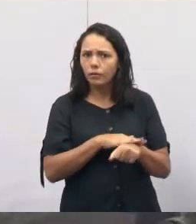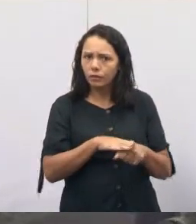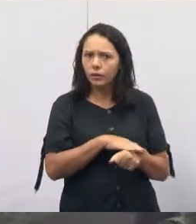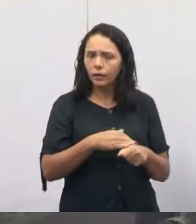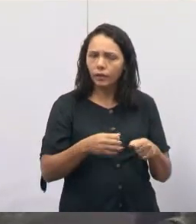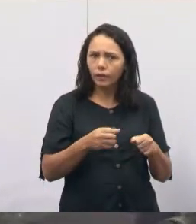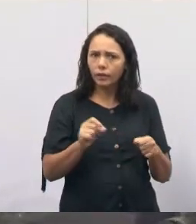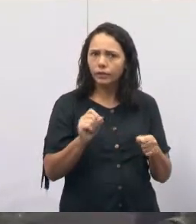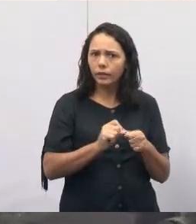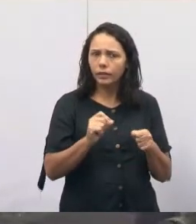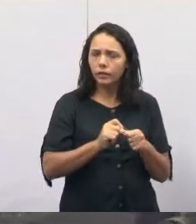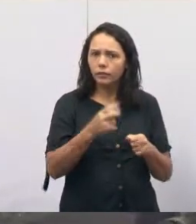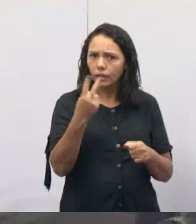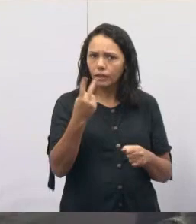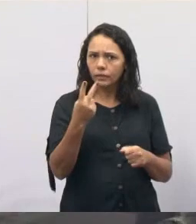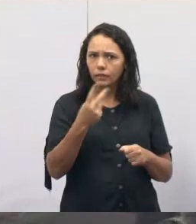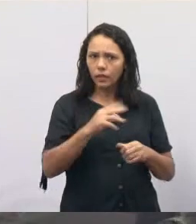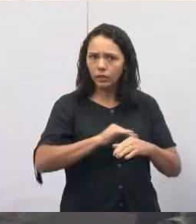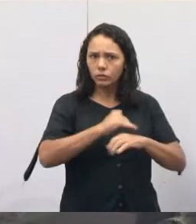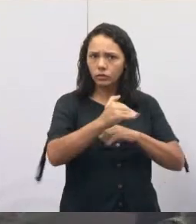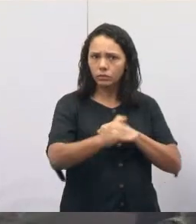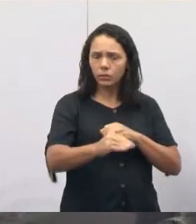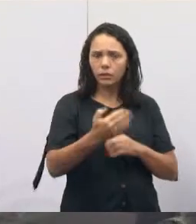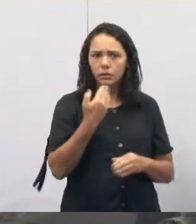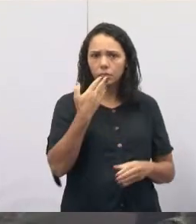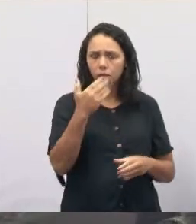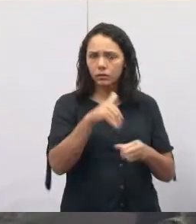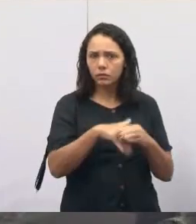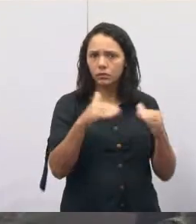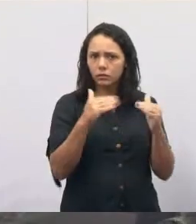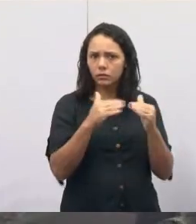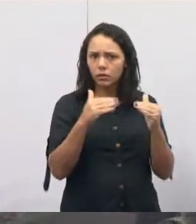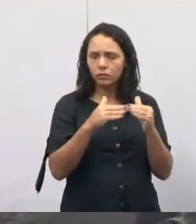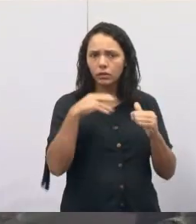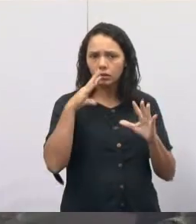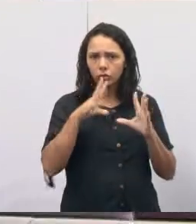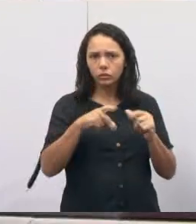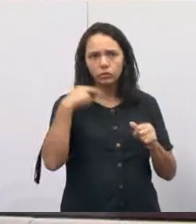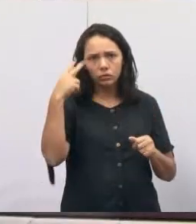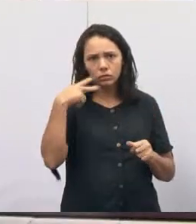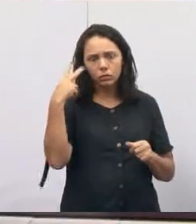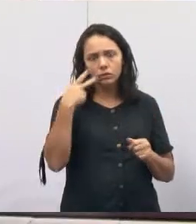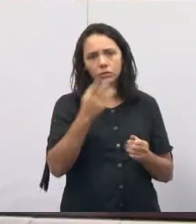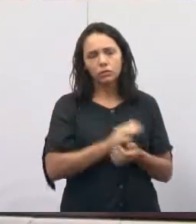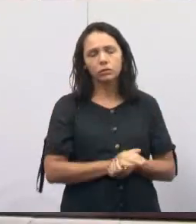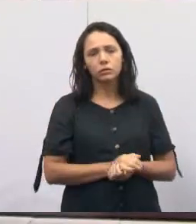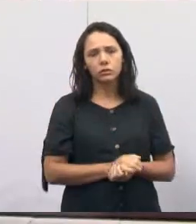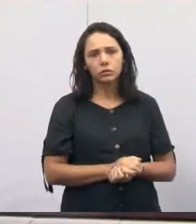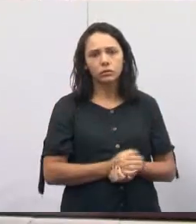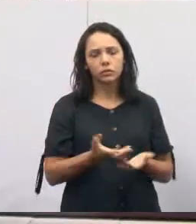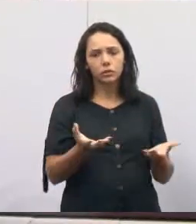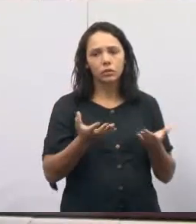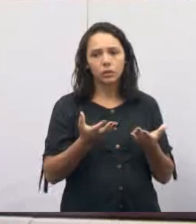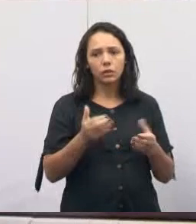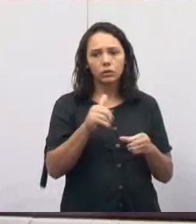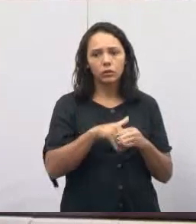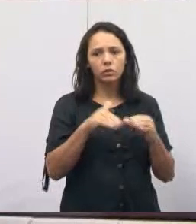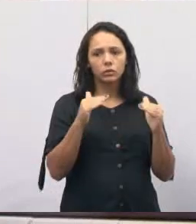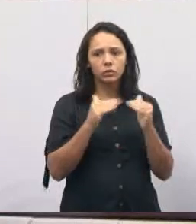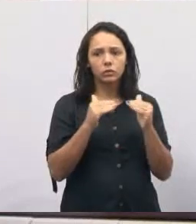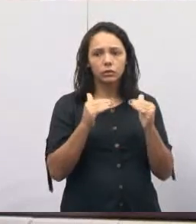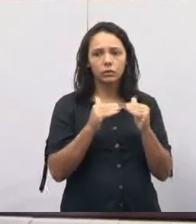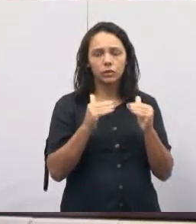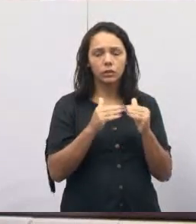lombadas, faz de favor. Peço o voto favorável dos vereadores. Quero deixar o voto favorável